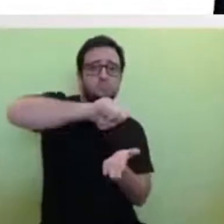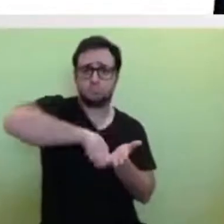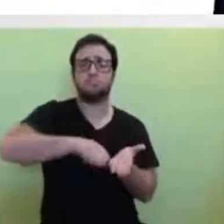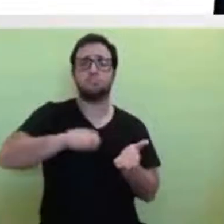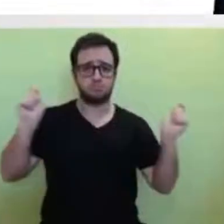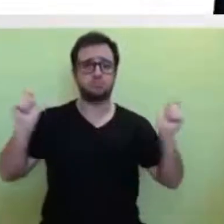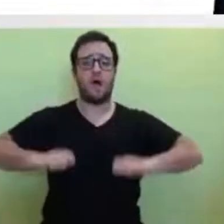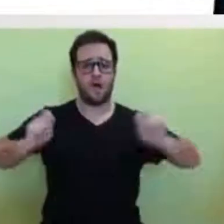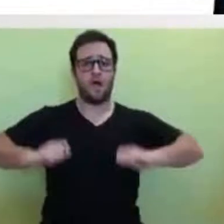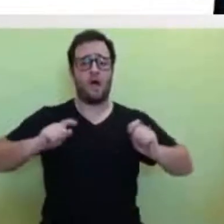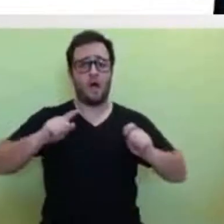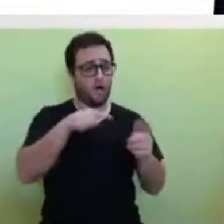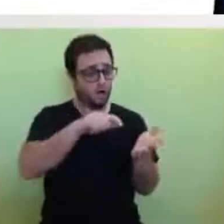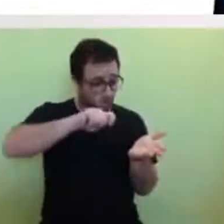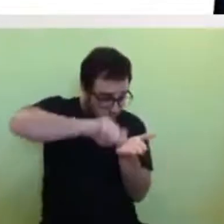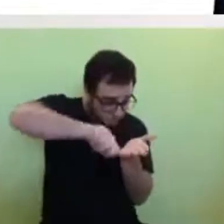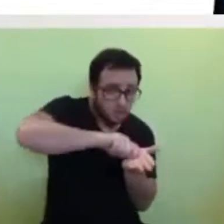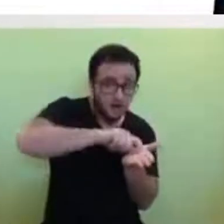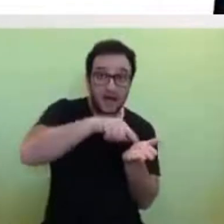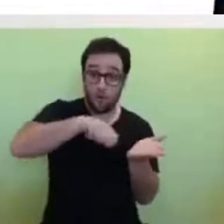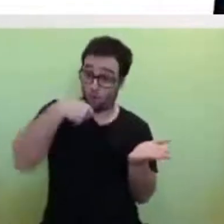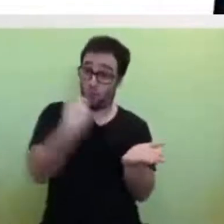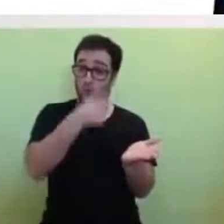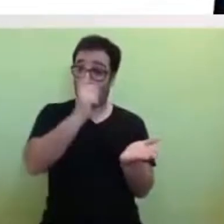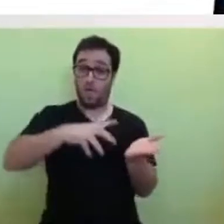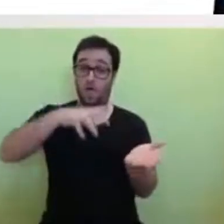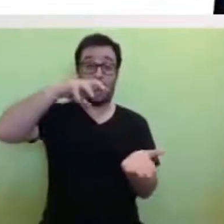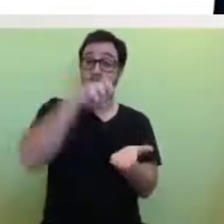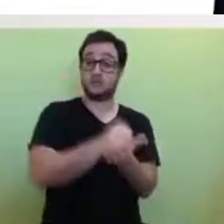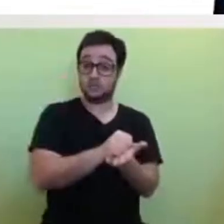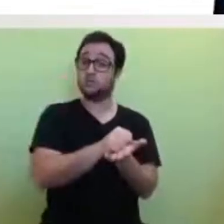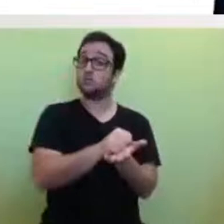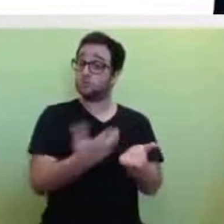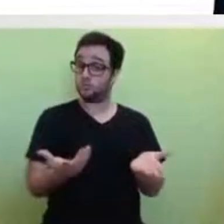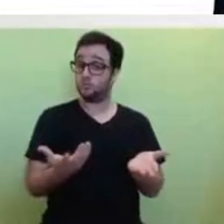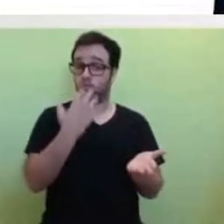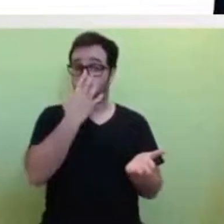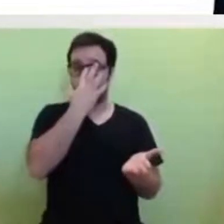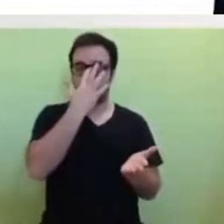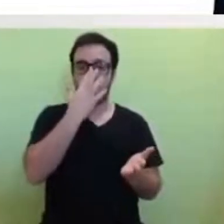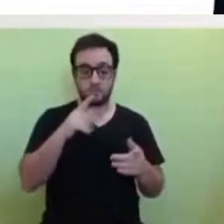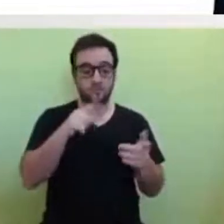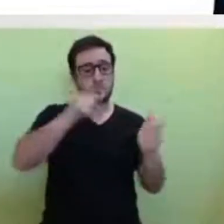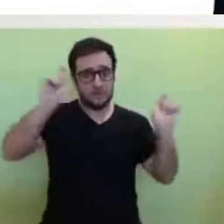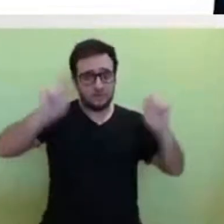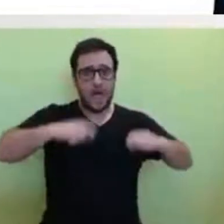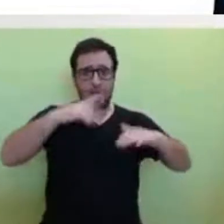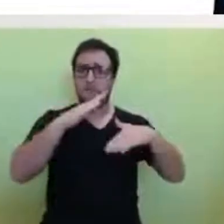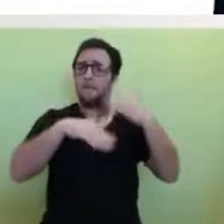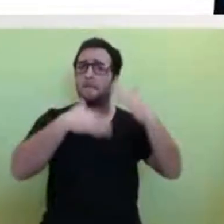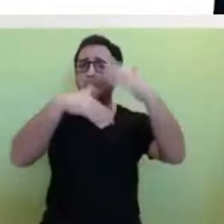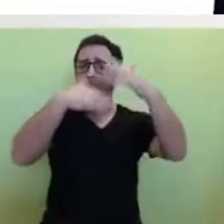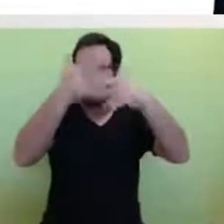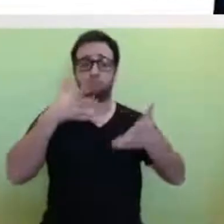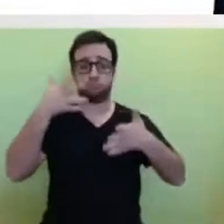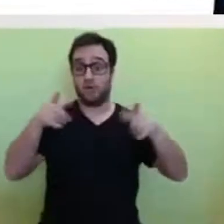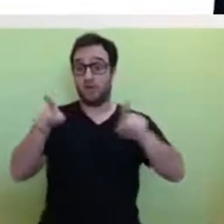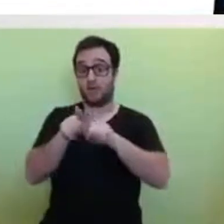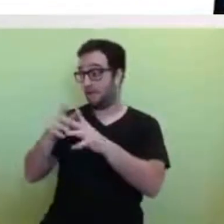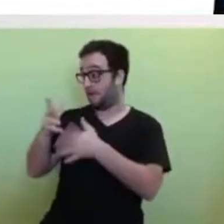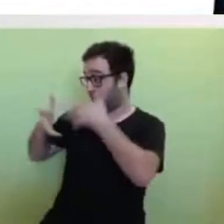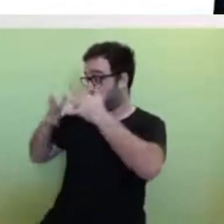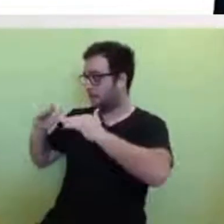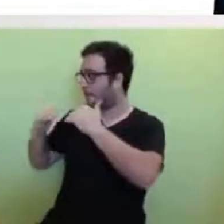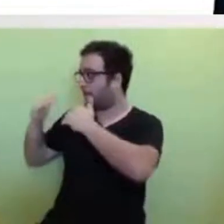registrada por meio gráfico, isso pode resultar numa melhoria do status da língua de sinais frente a